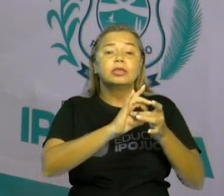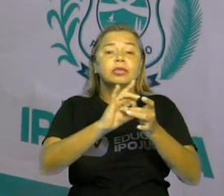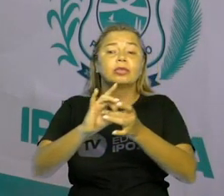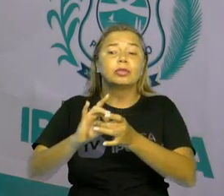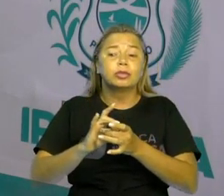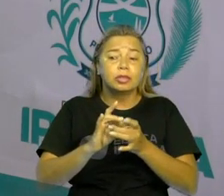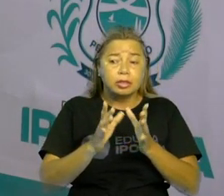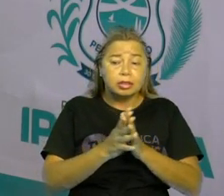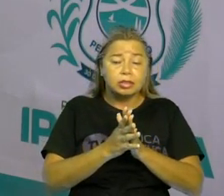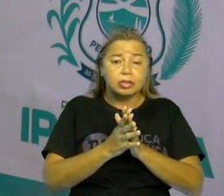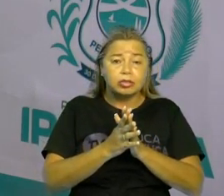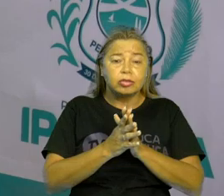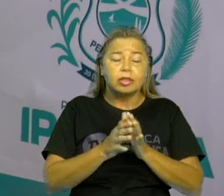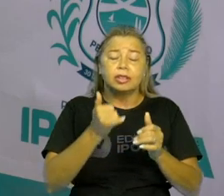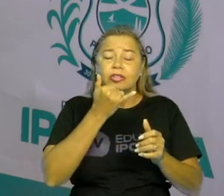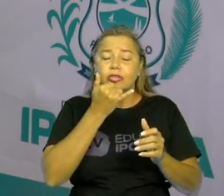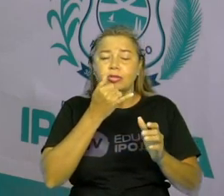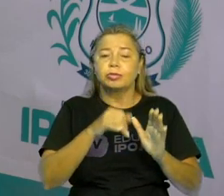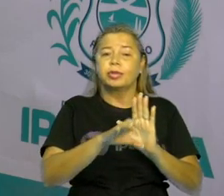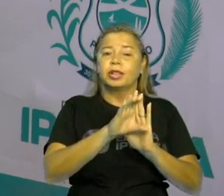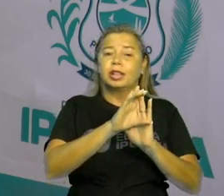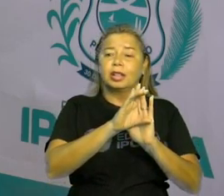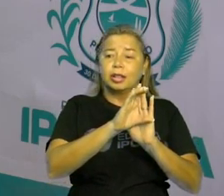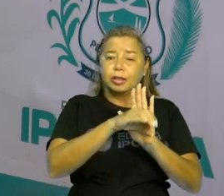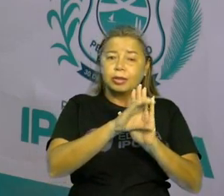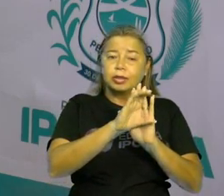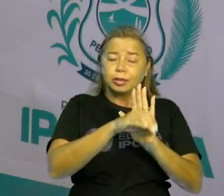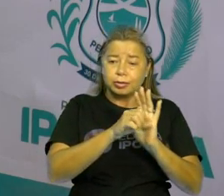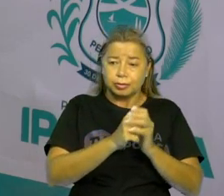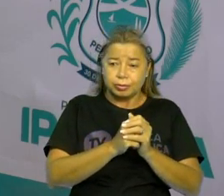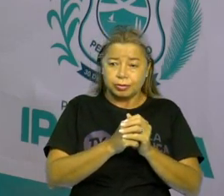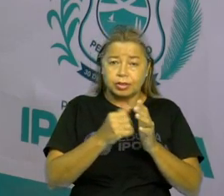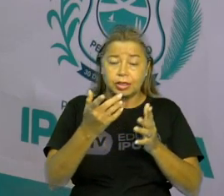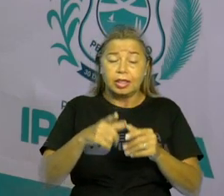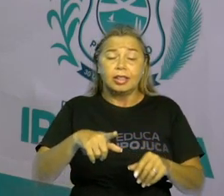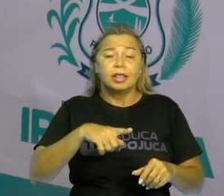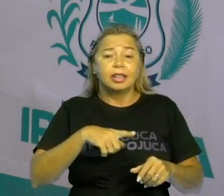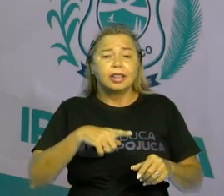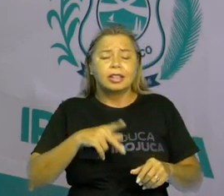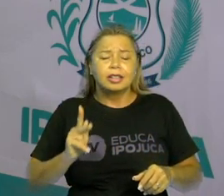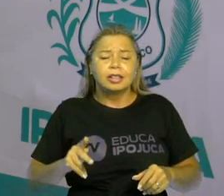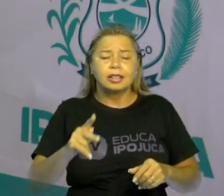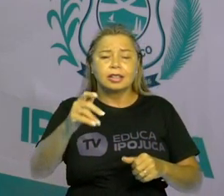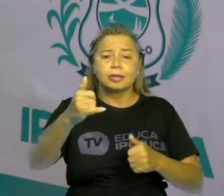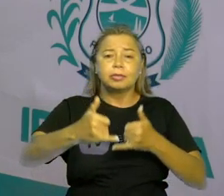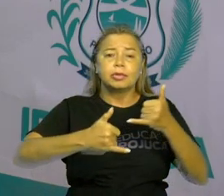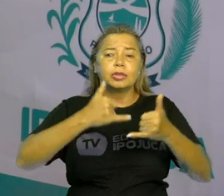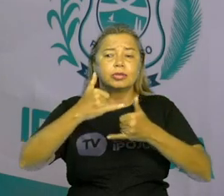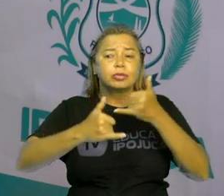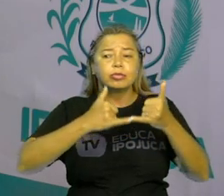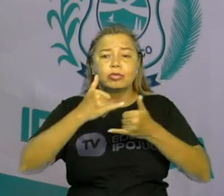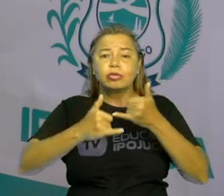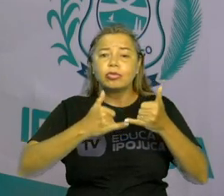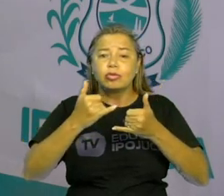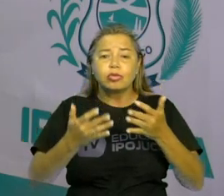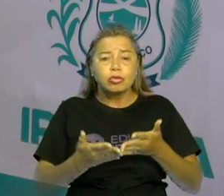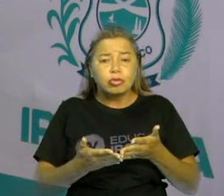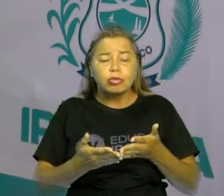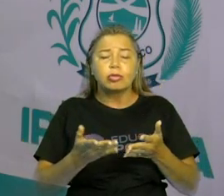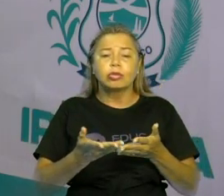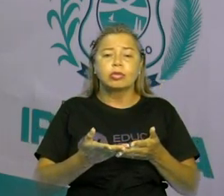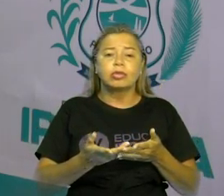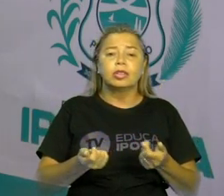que geralmente eu coloco o game porque vocês gostam é de jogar e esse jogo ele sempre é a respeito do conteúdo